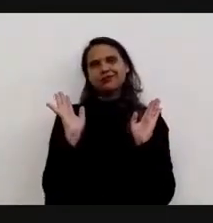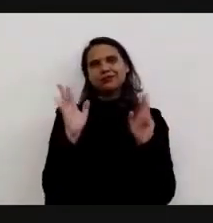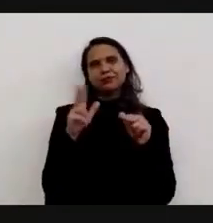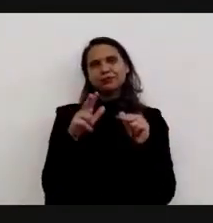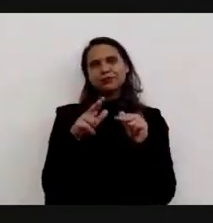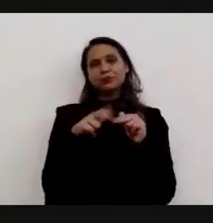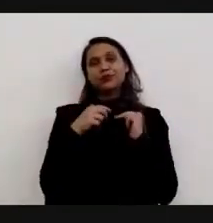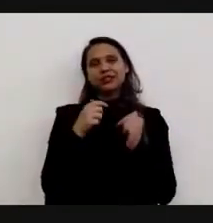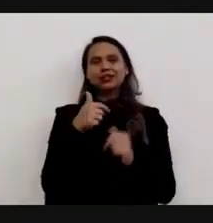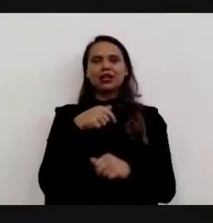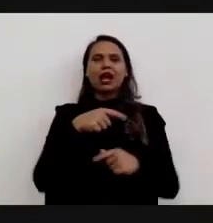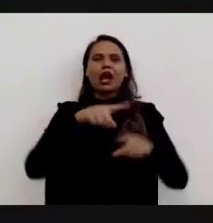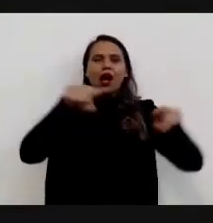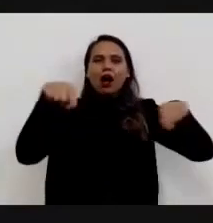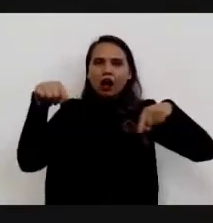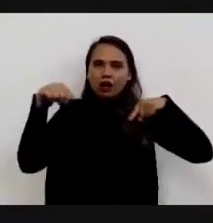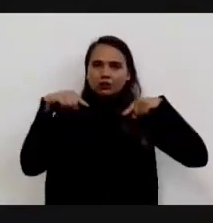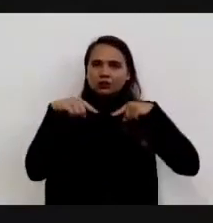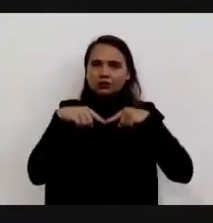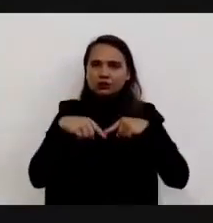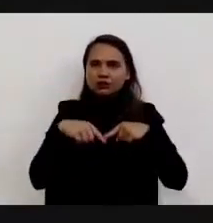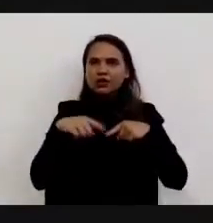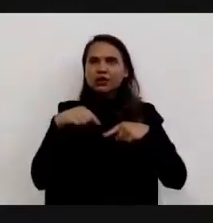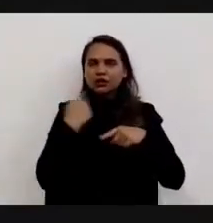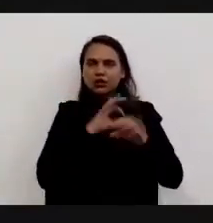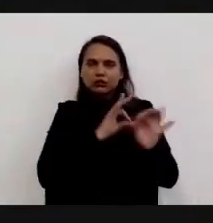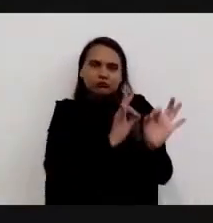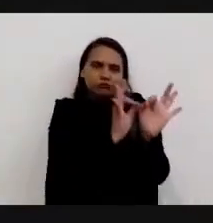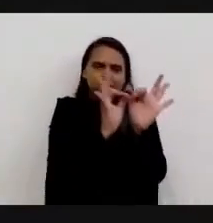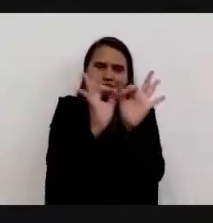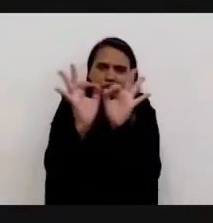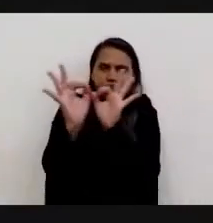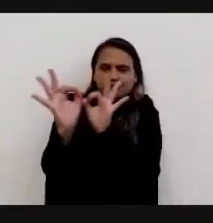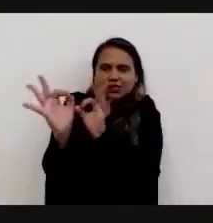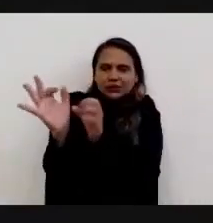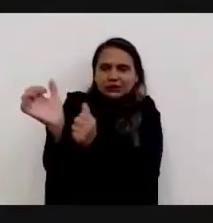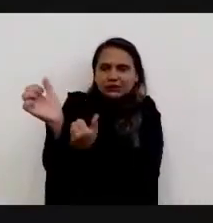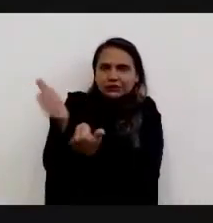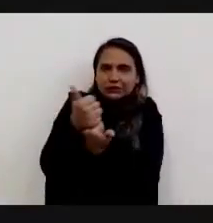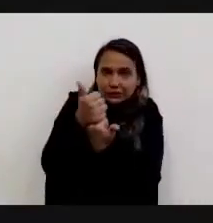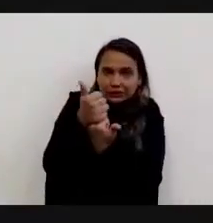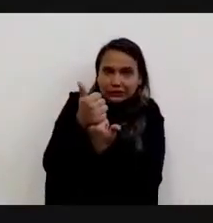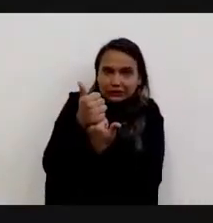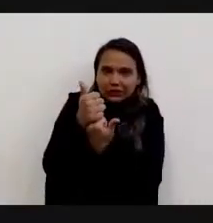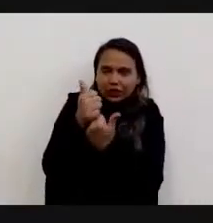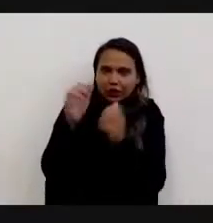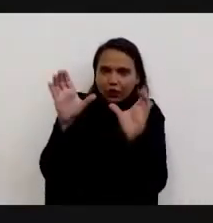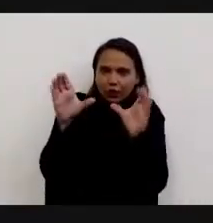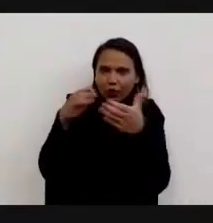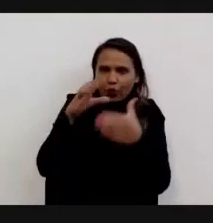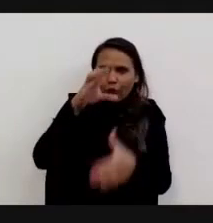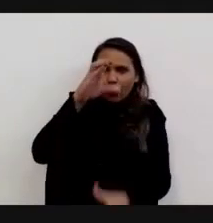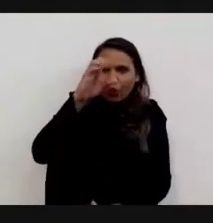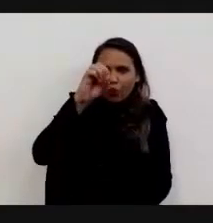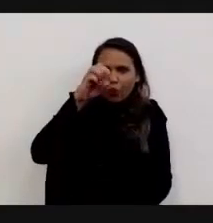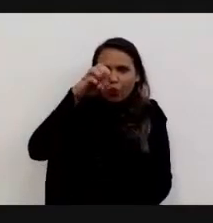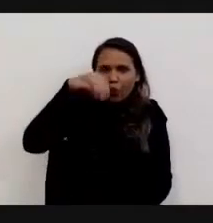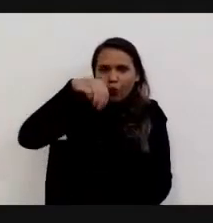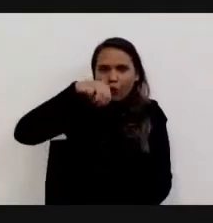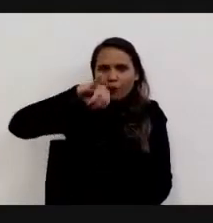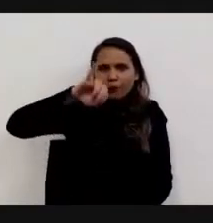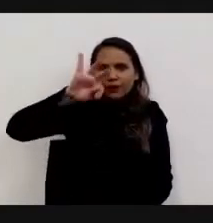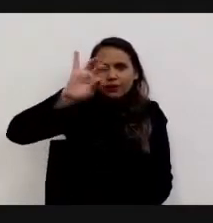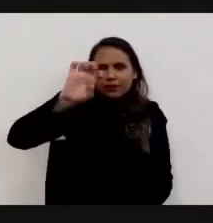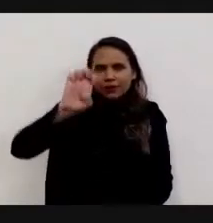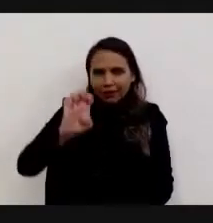Então, tem uma tendência dessas salas de situação, pelo que a gente está acompanhando, ser substituído o nome por comitês. É uma